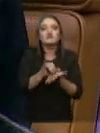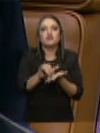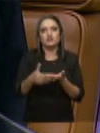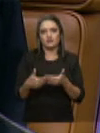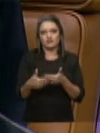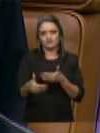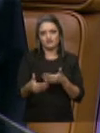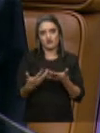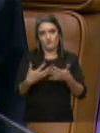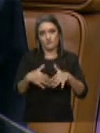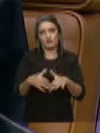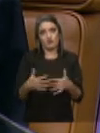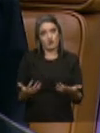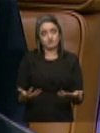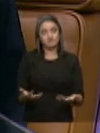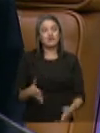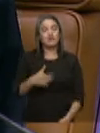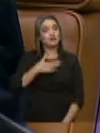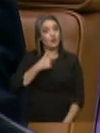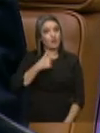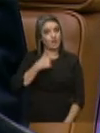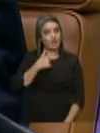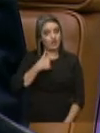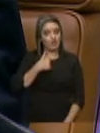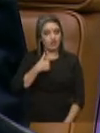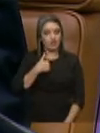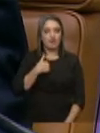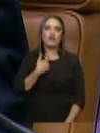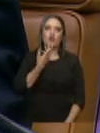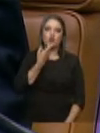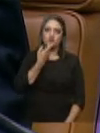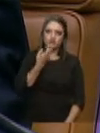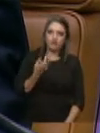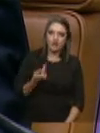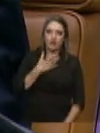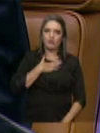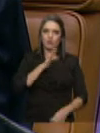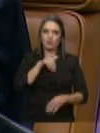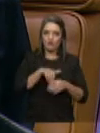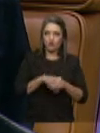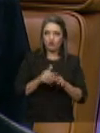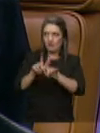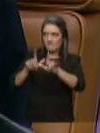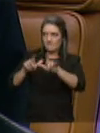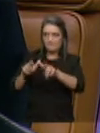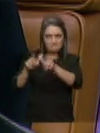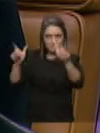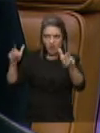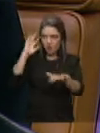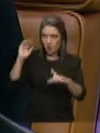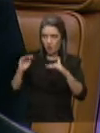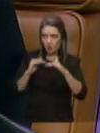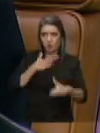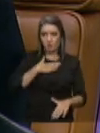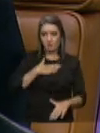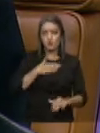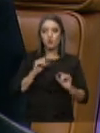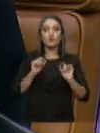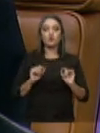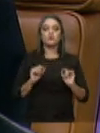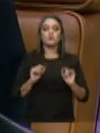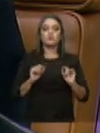a posição que eu sustentei e que teve a adesão da maioria é a de que esses efeitos naturalmente